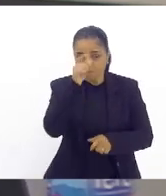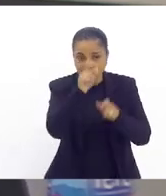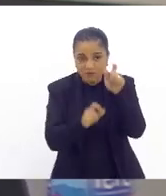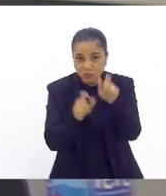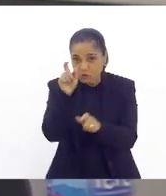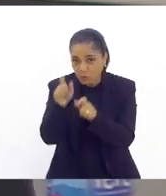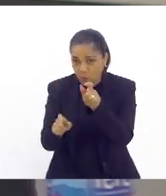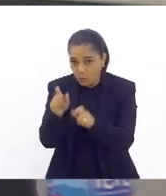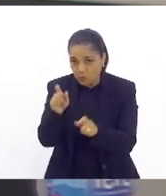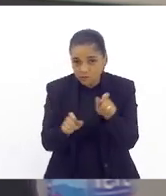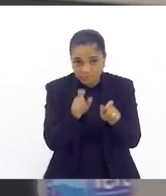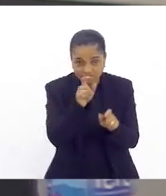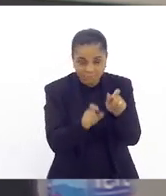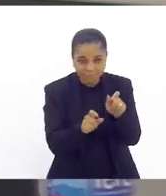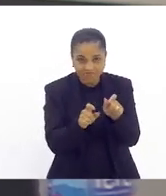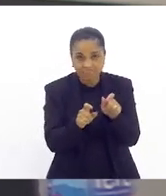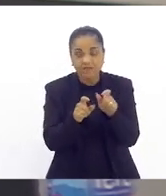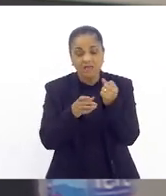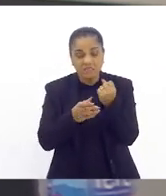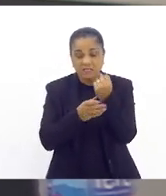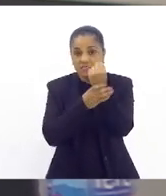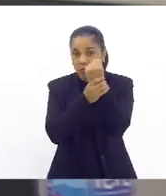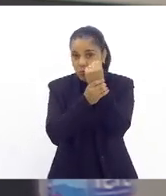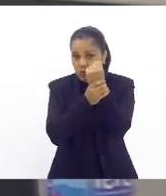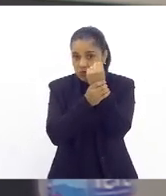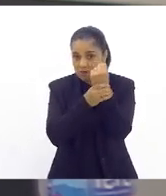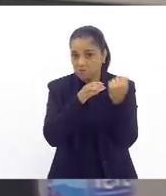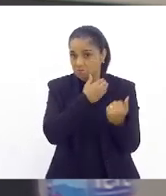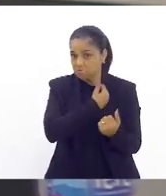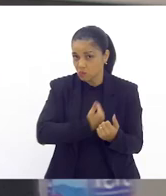risco a segurança pública